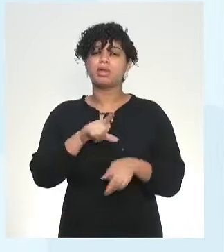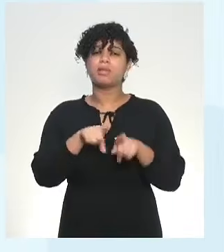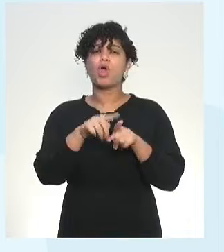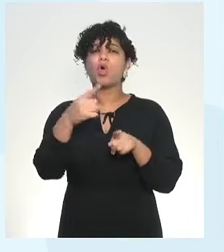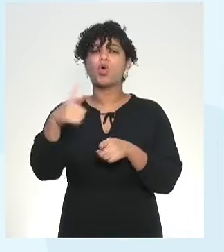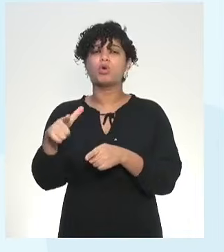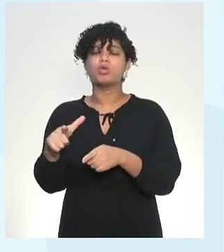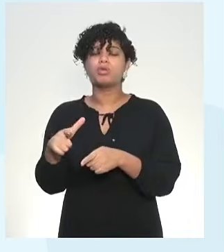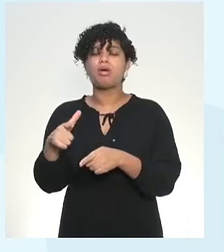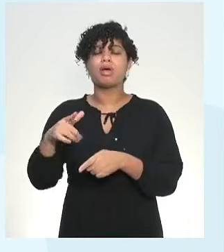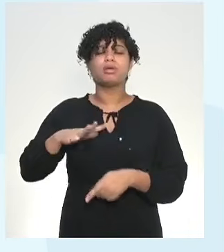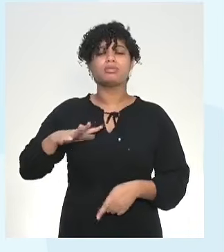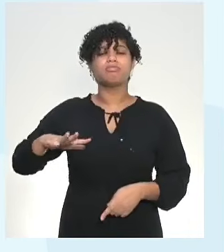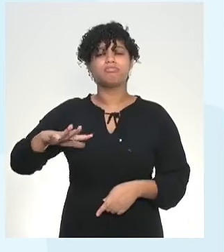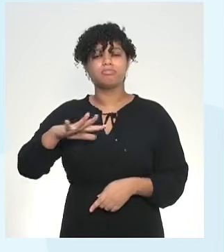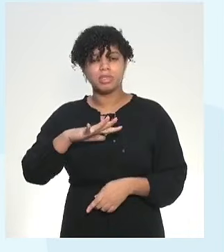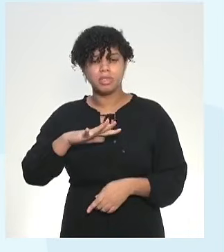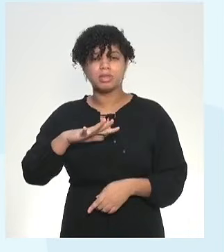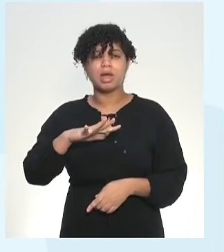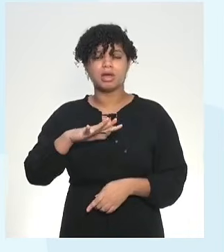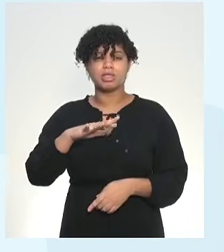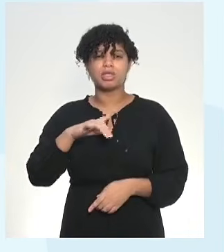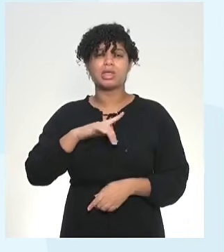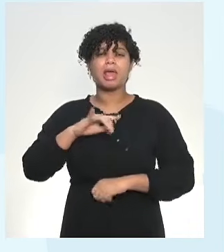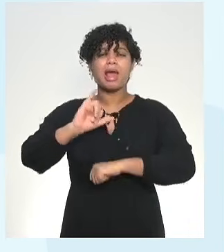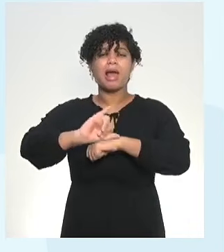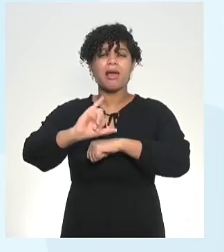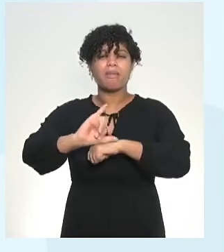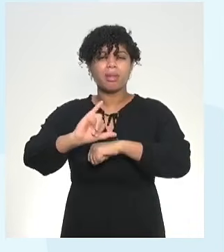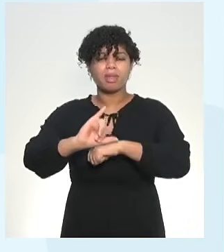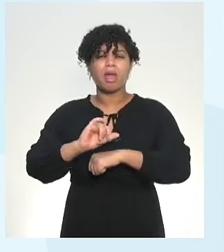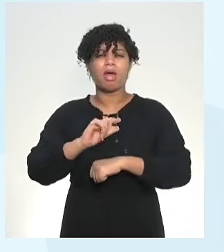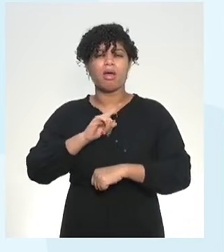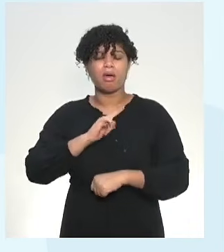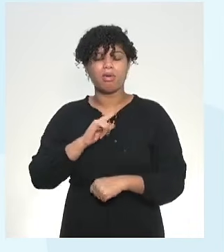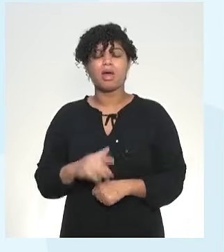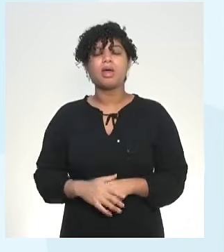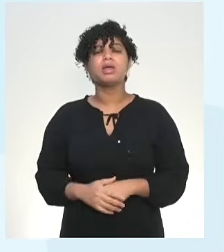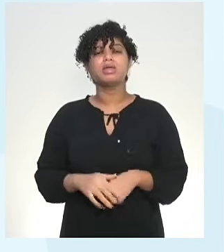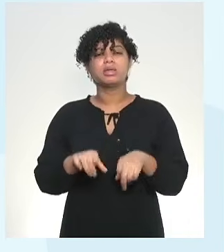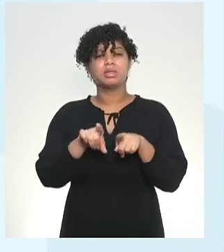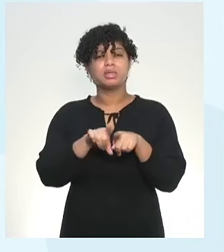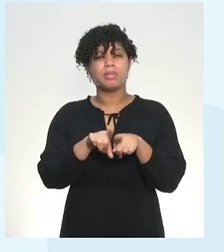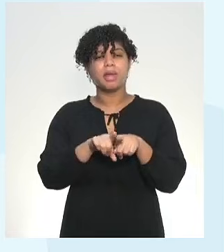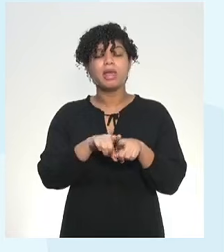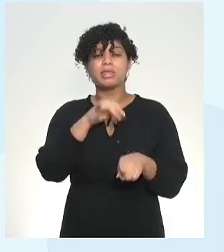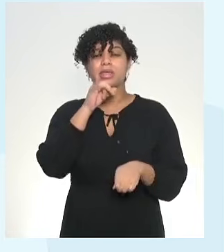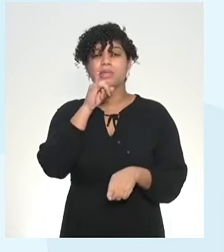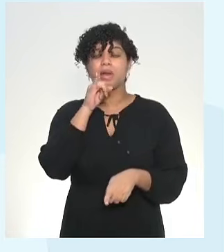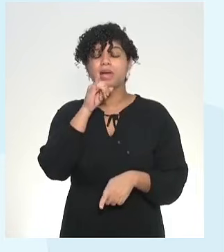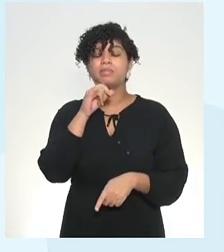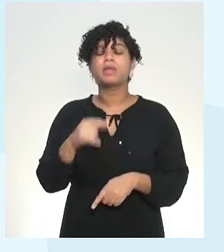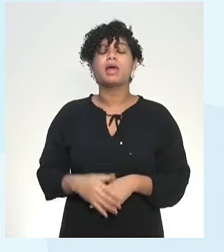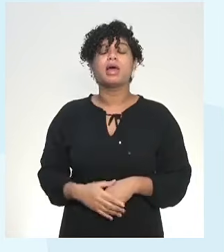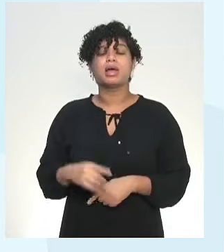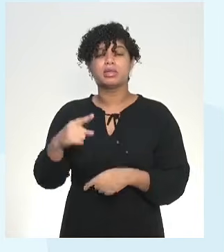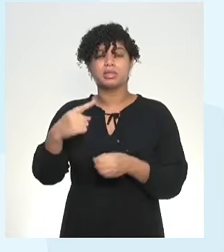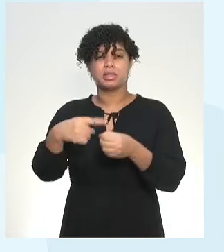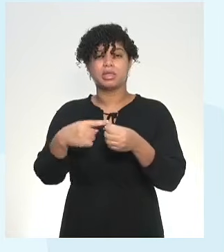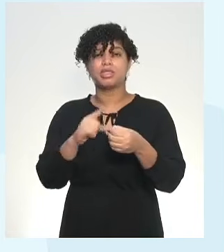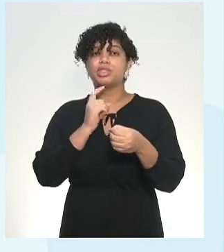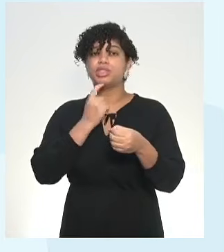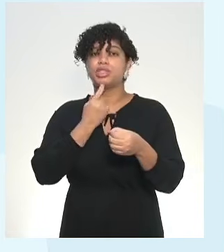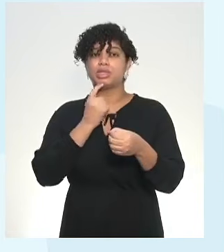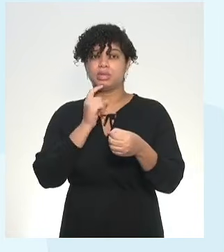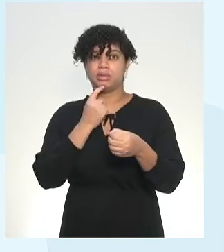essas metrópoles aqui são as capitais, mais a cidade de Campinas, que é interessante retratar